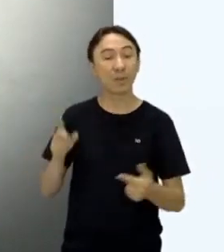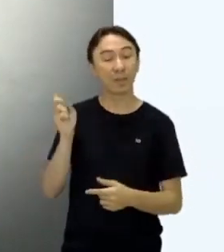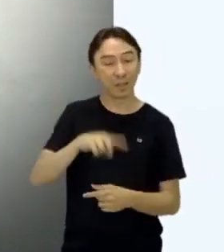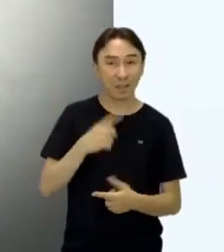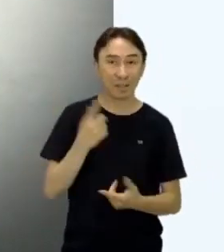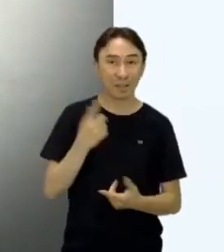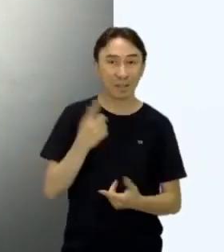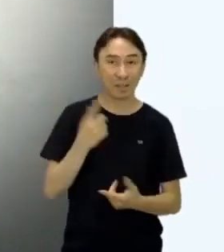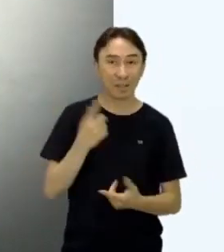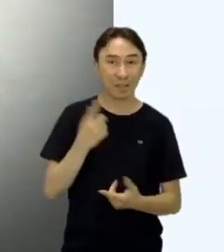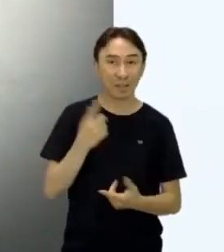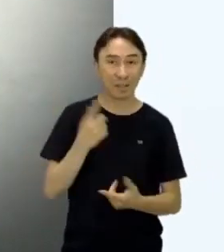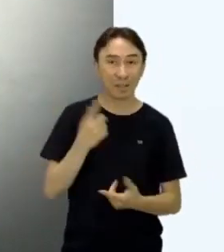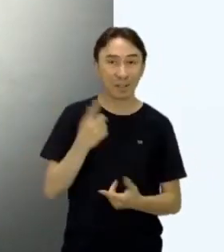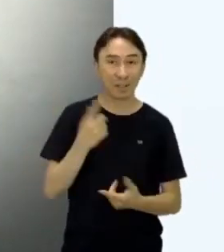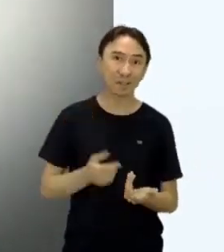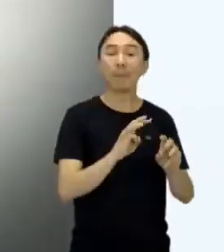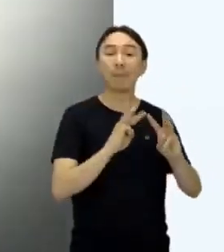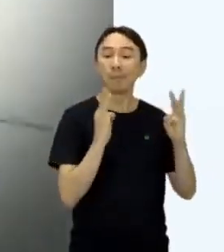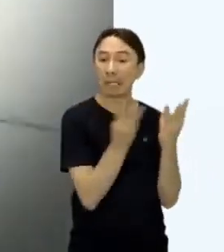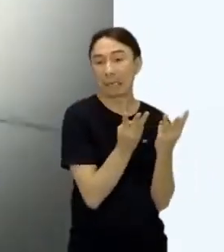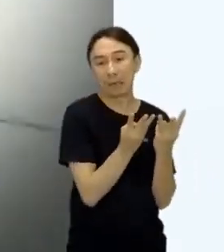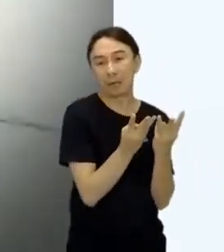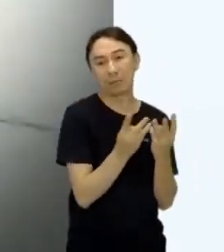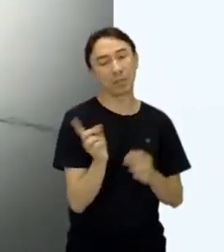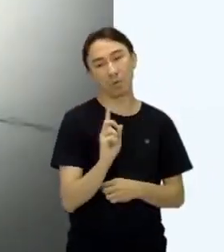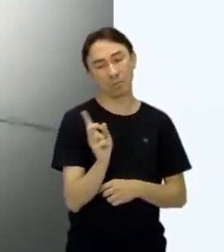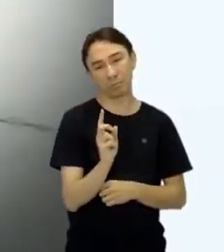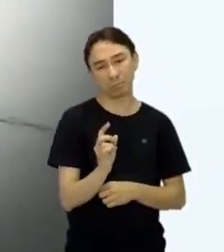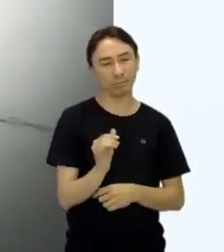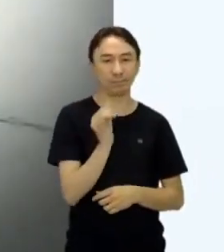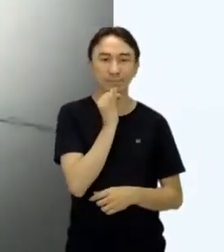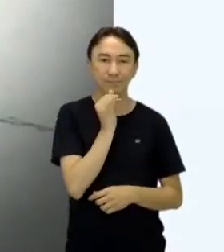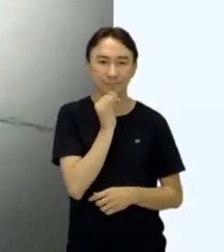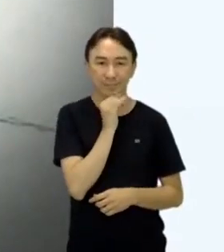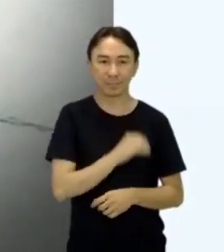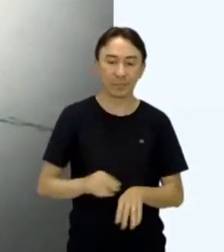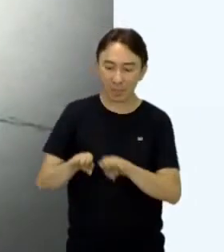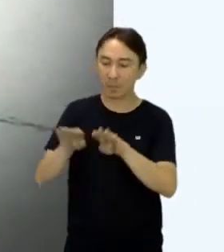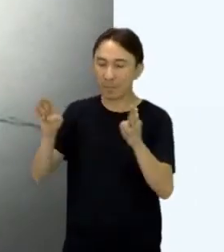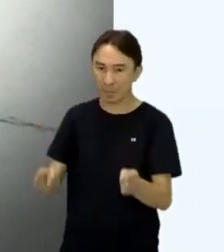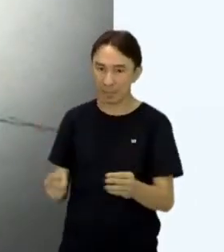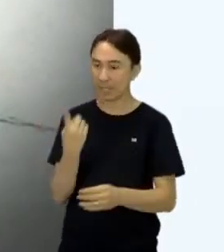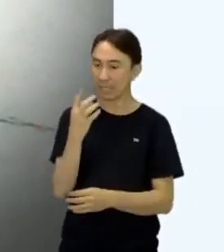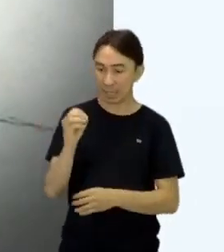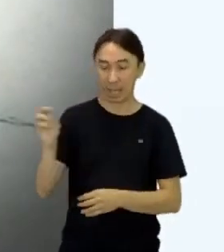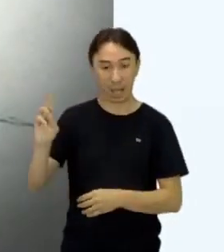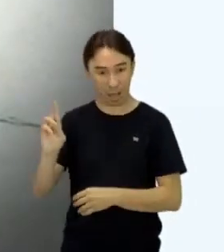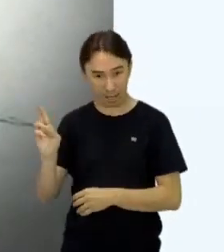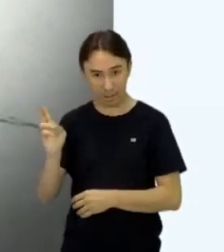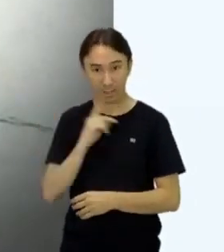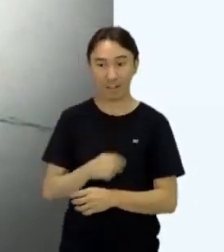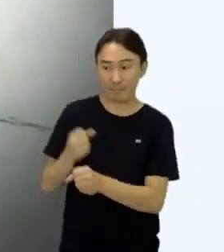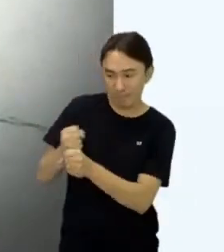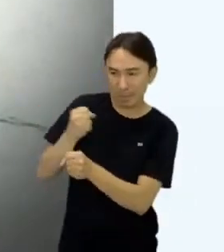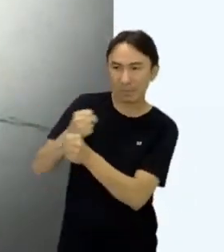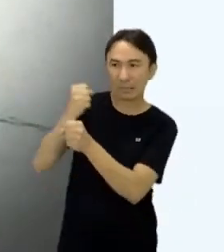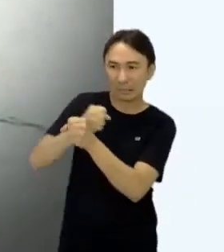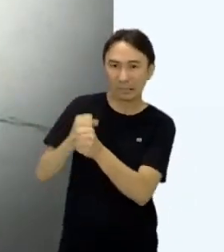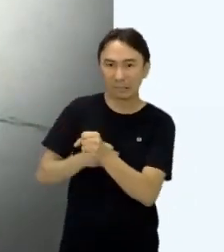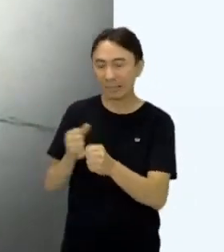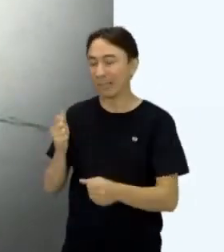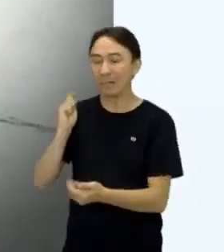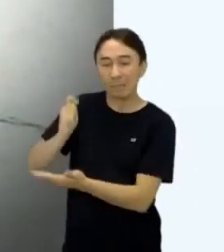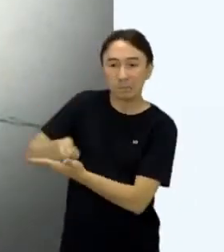não é incluída. Se uma mesa custa, por exemplo, R$100 e foram gastos na sua fabricação R$80 com madeira, pregos